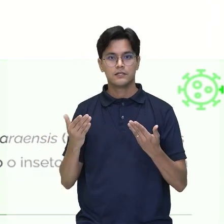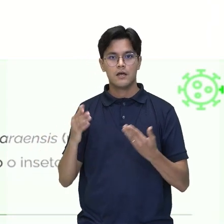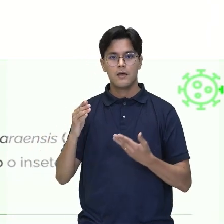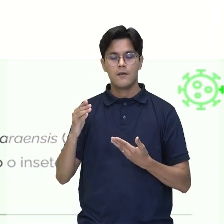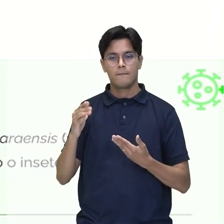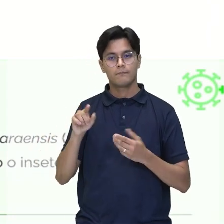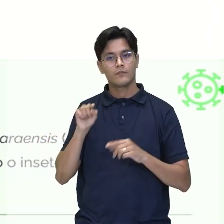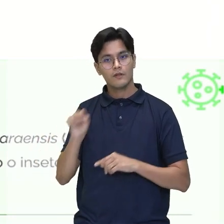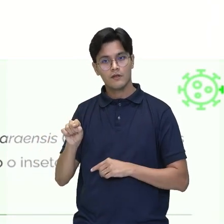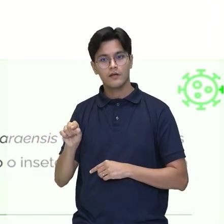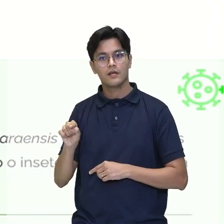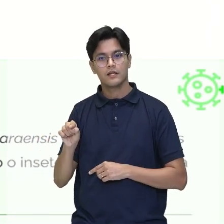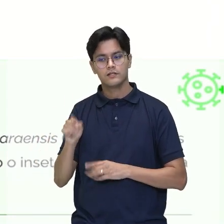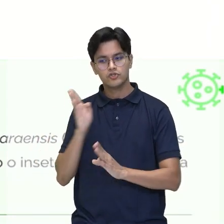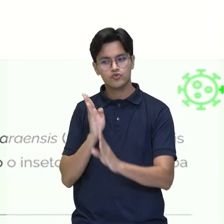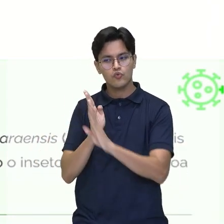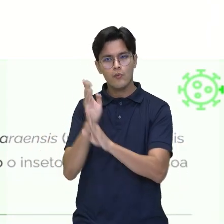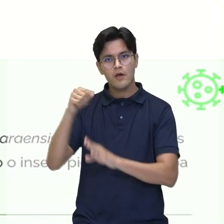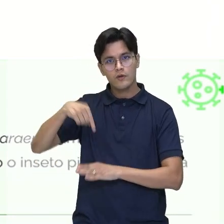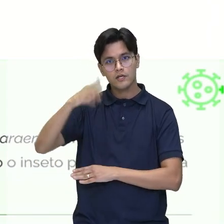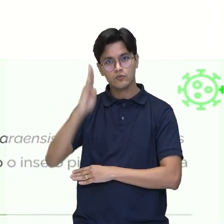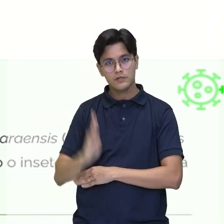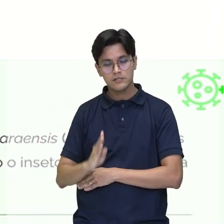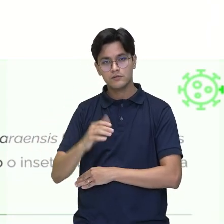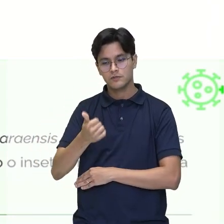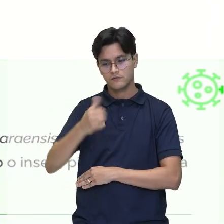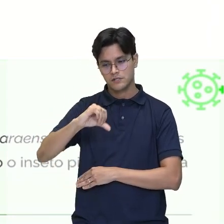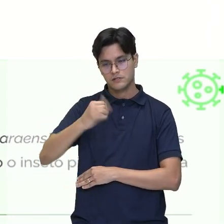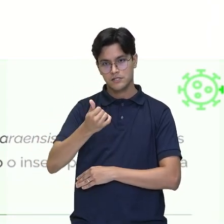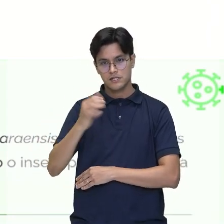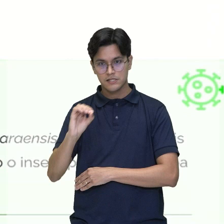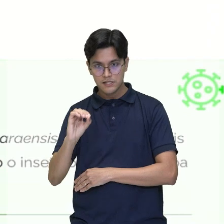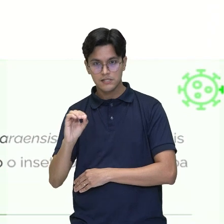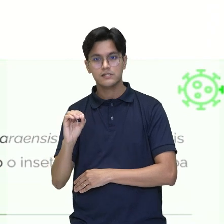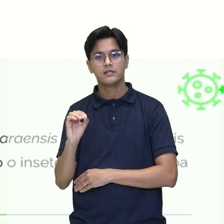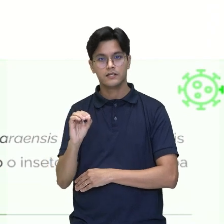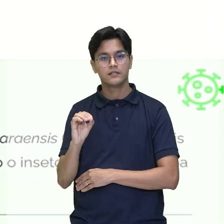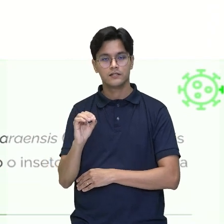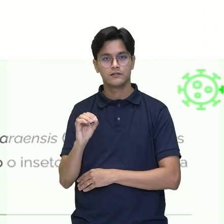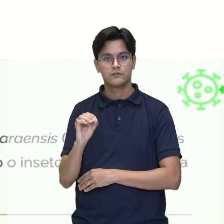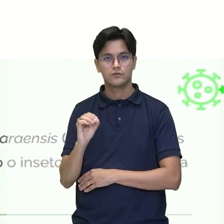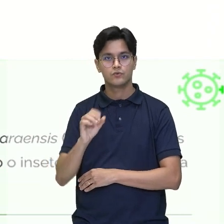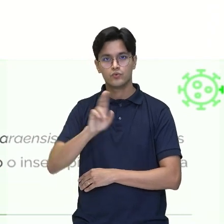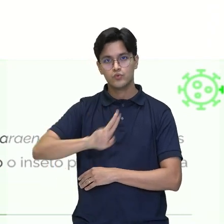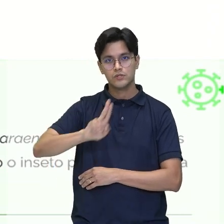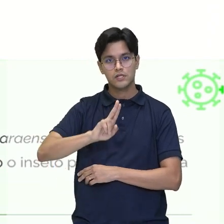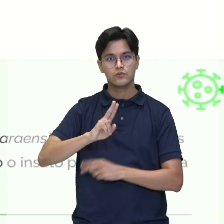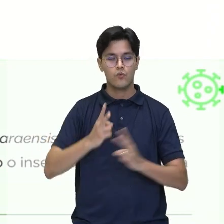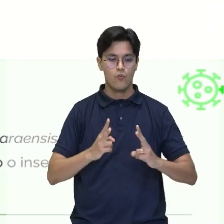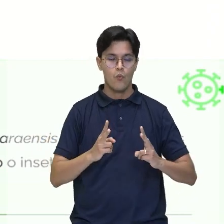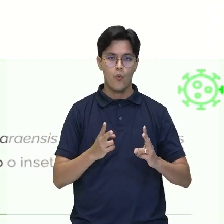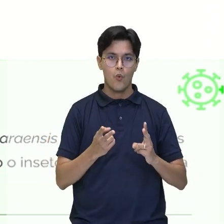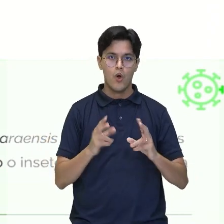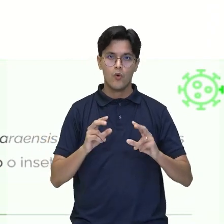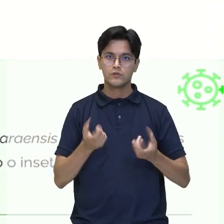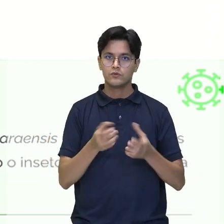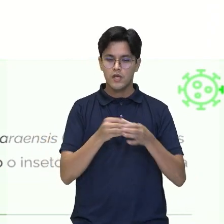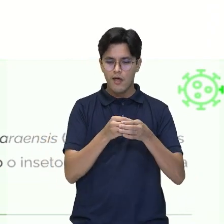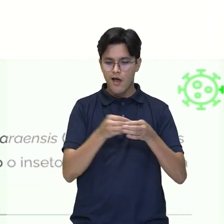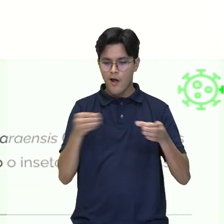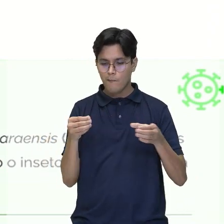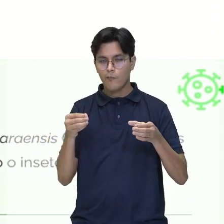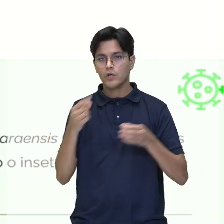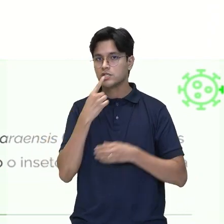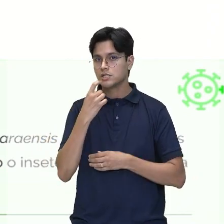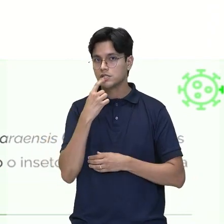Brasil em 1960, a partir de amostras de sangue de uma bicho-preguiça, né? Capturado durante a